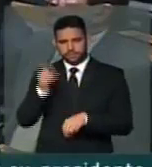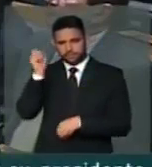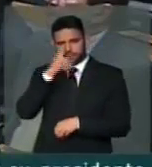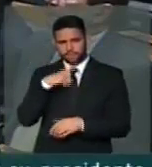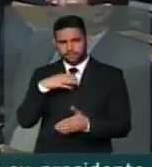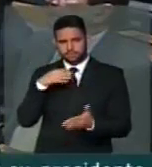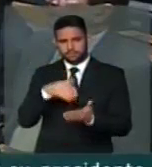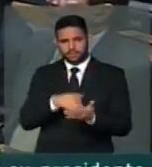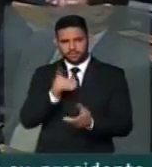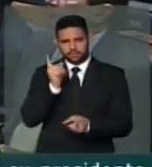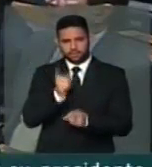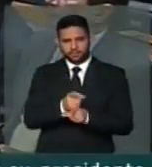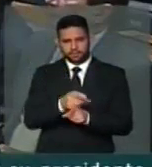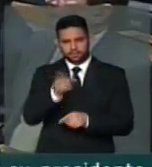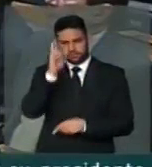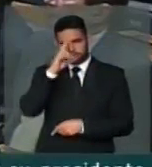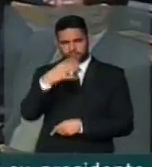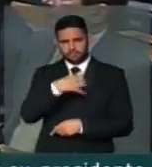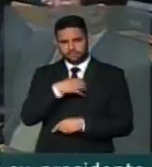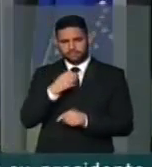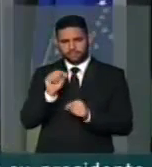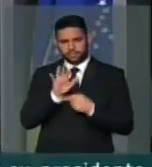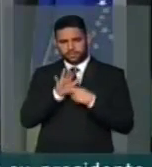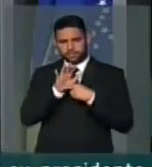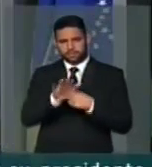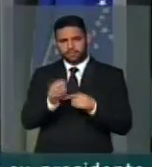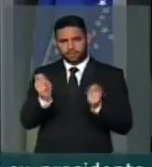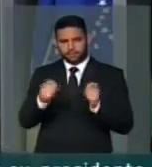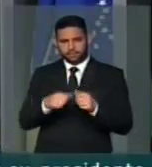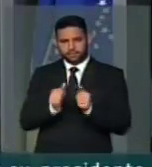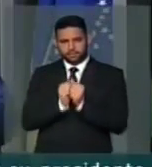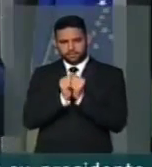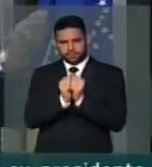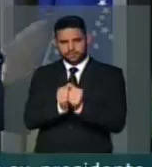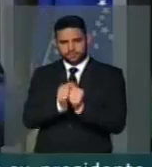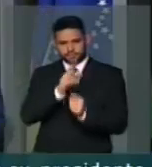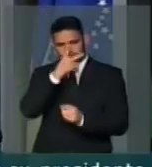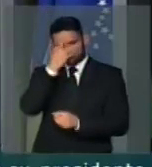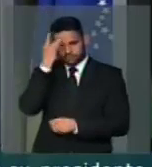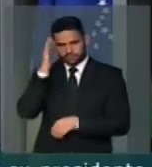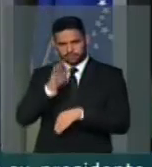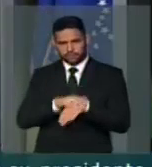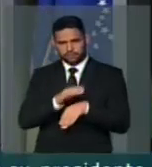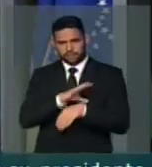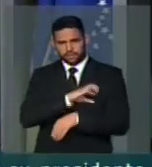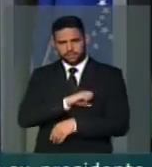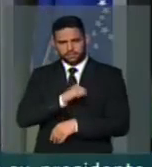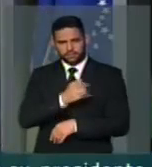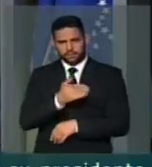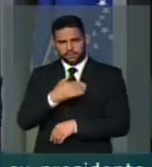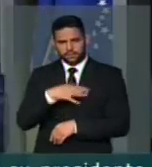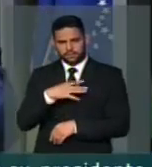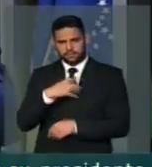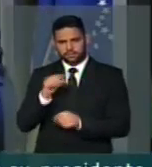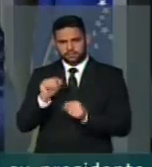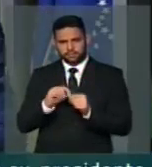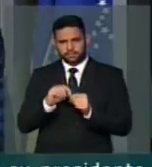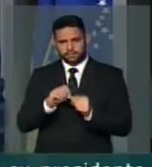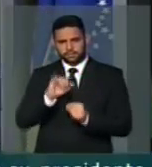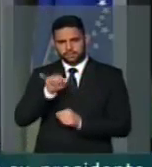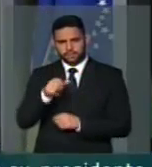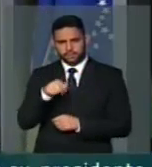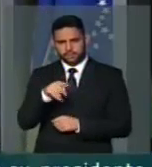que nós encontramos, que o Senhor acenda essa luz e que possa, junto com as pessoas que o Senhor tanto amou e tanto referenciou, como Zé